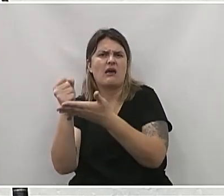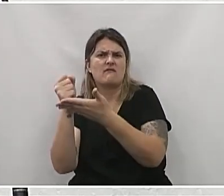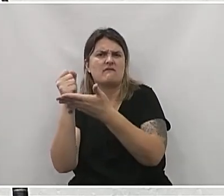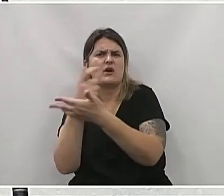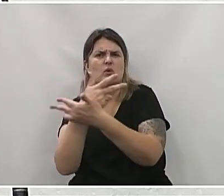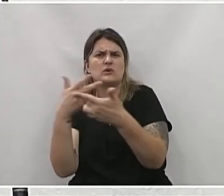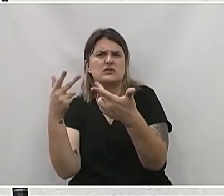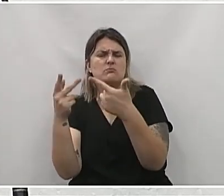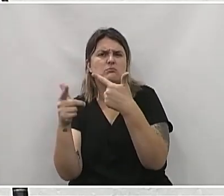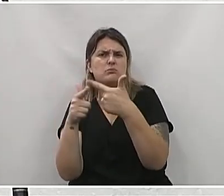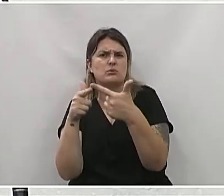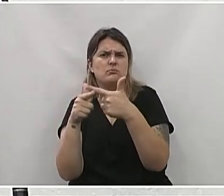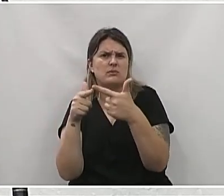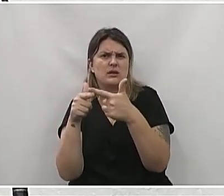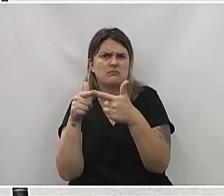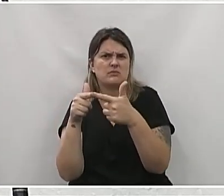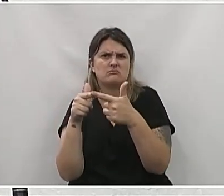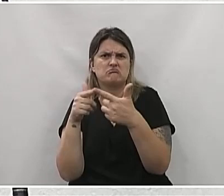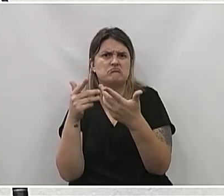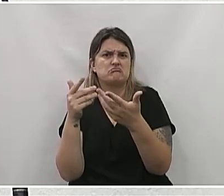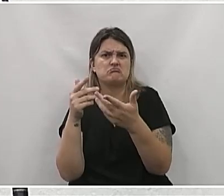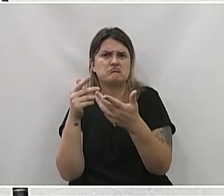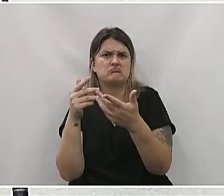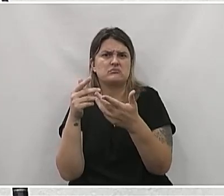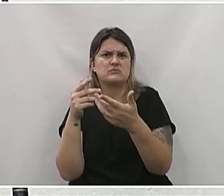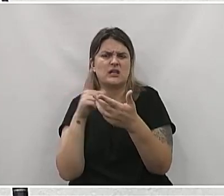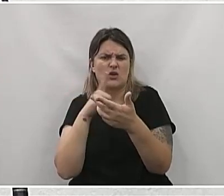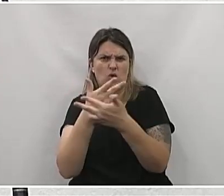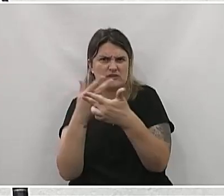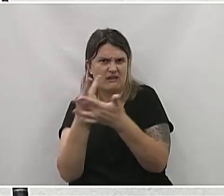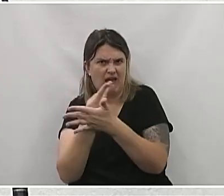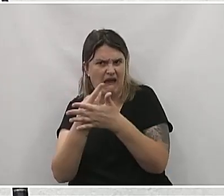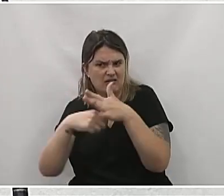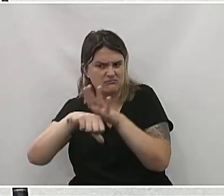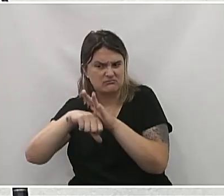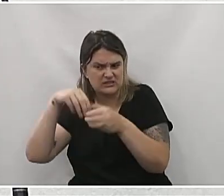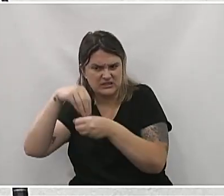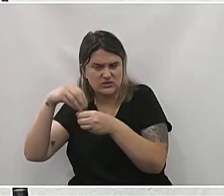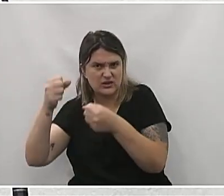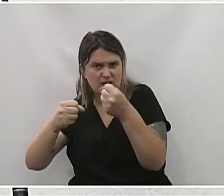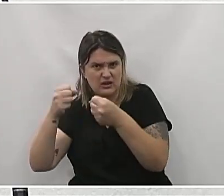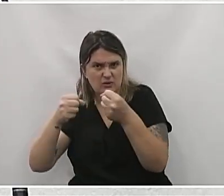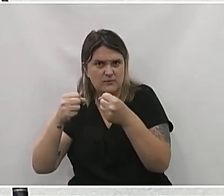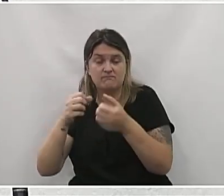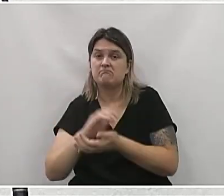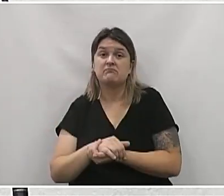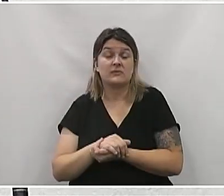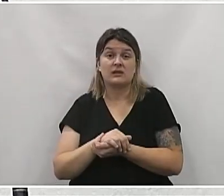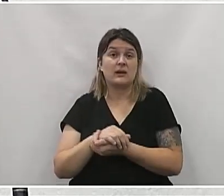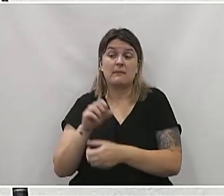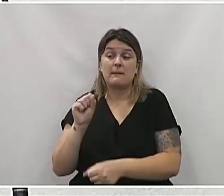ilícito, ao qual não foi encontrado nenhum. Simplesmente era para parar o